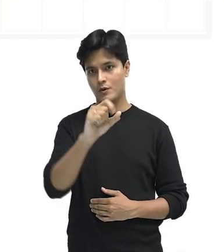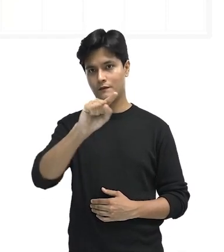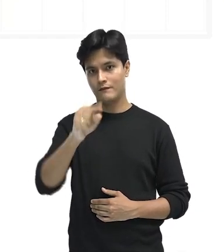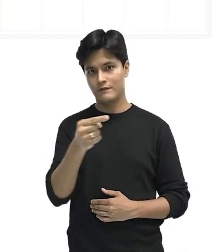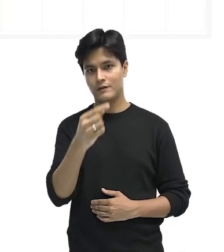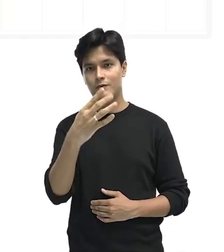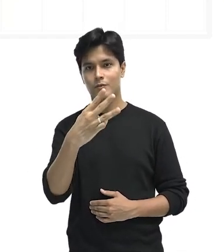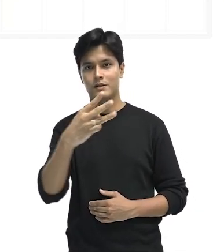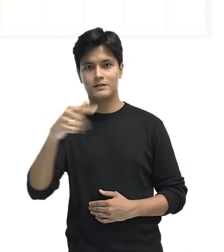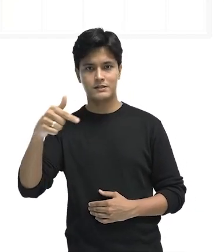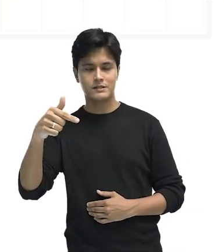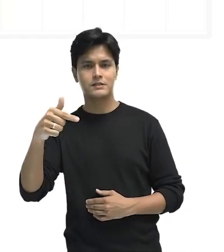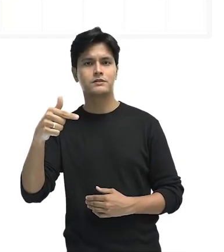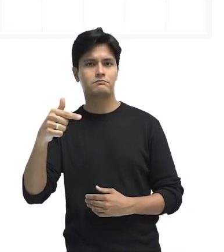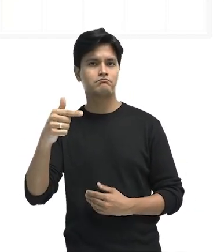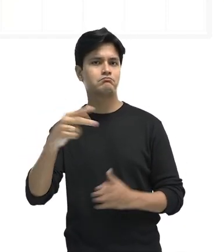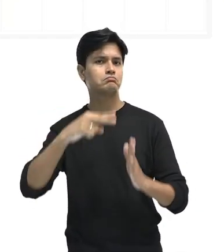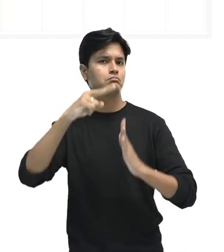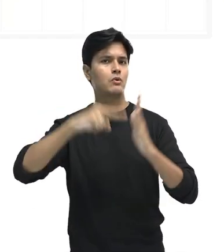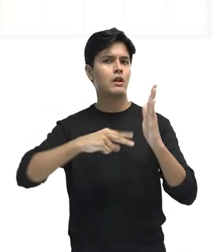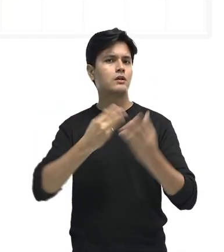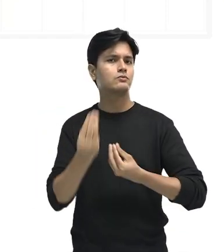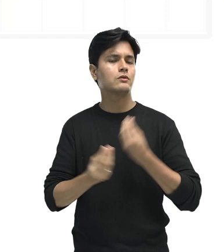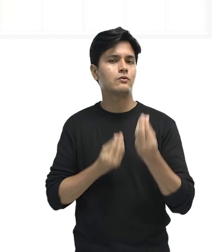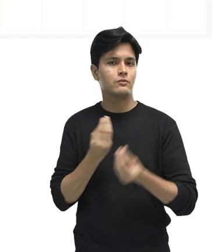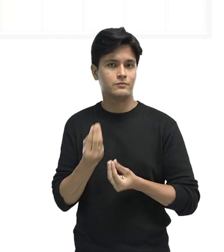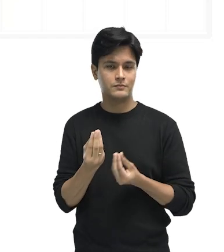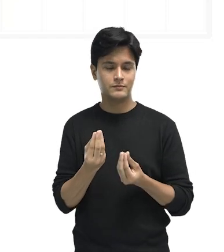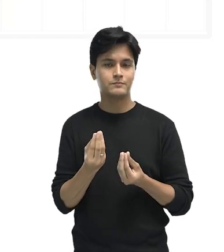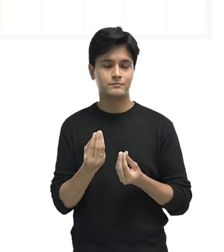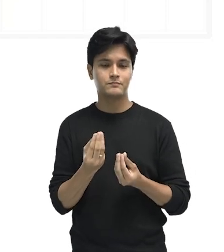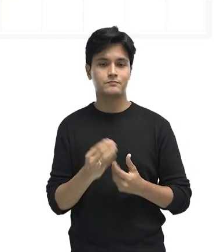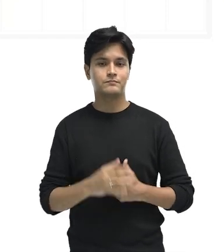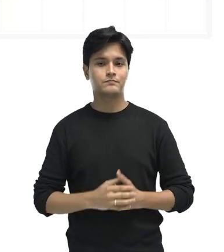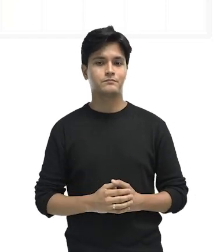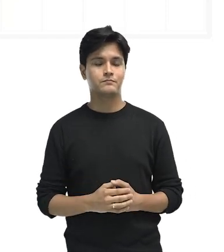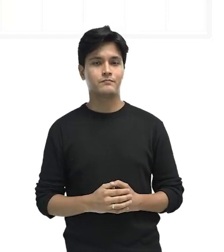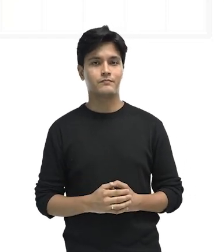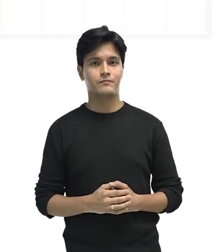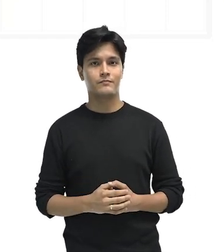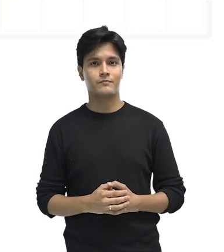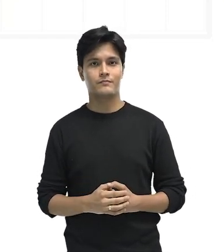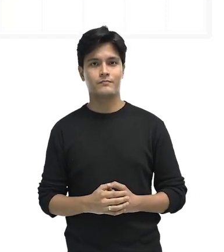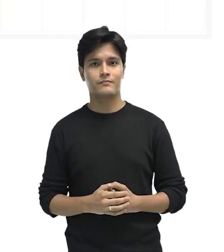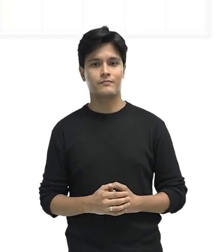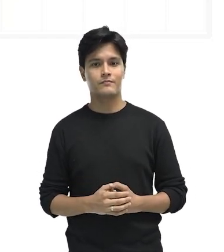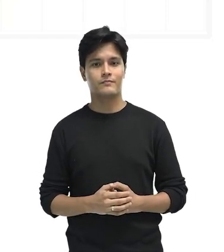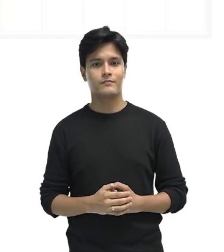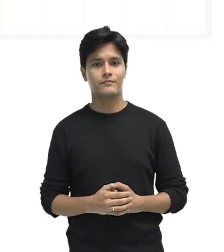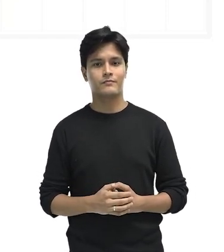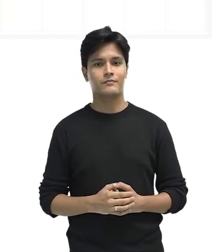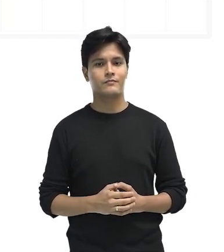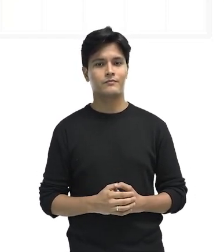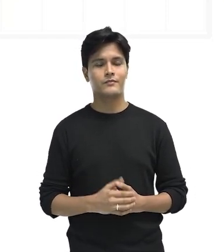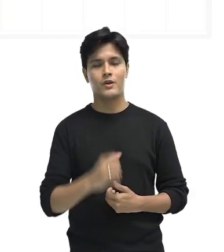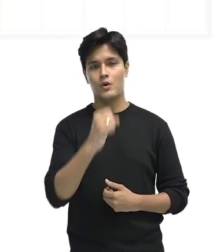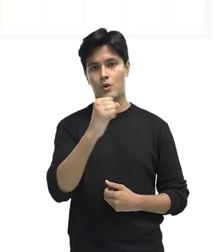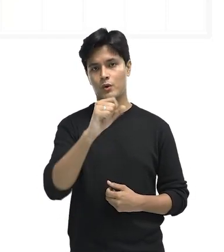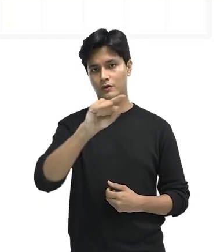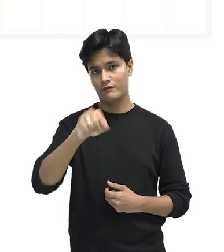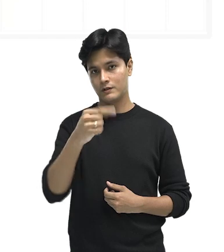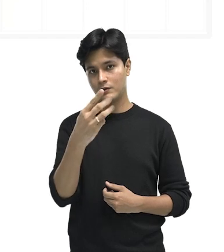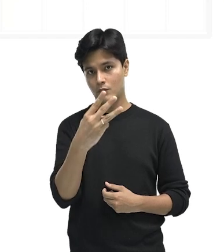8,47. Como que eu faria a leitura desse número? Tá? Então esse número aqui, ó, seria lido da seguinte